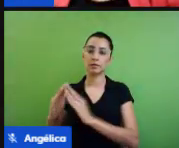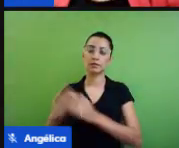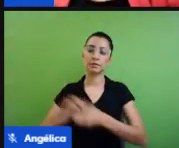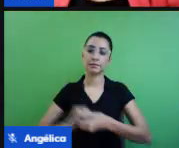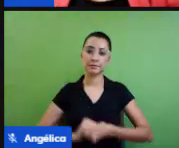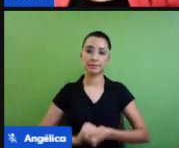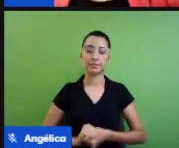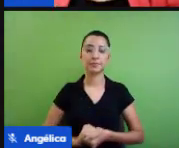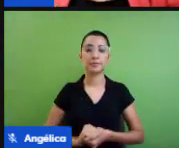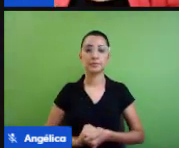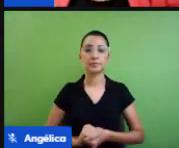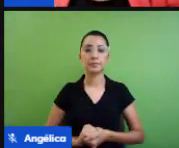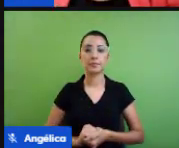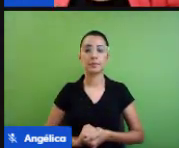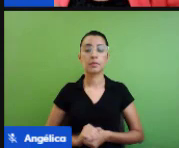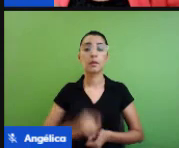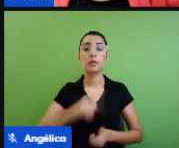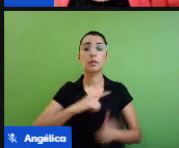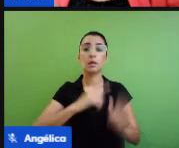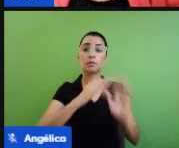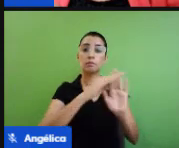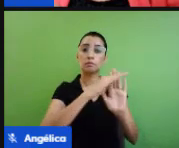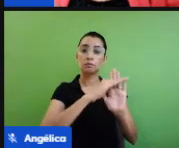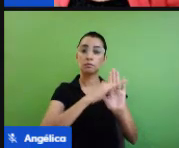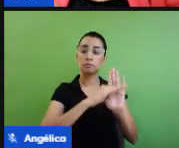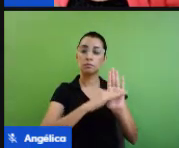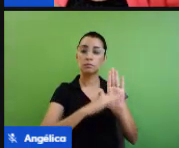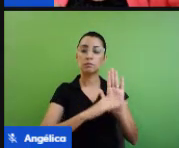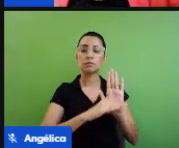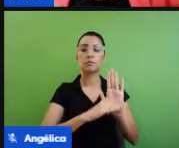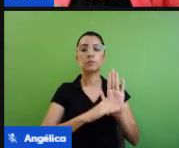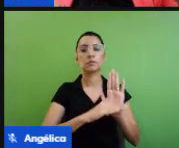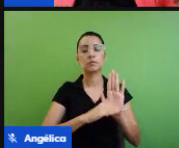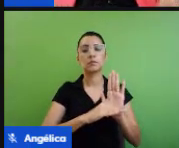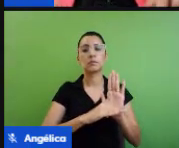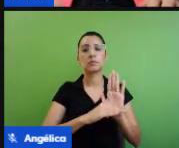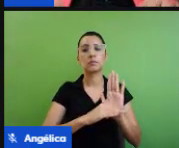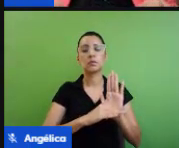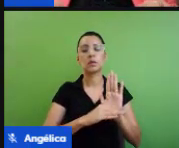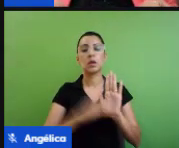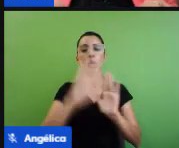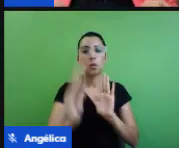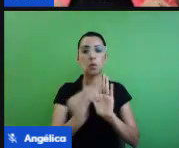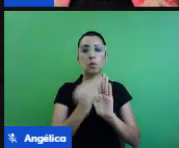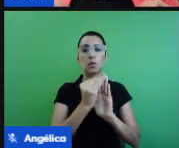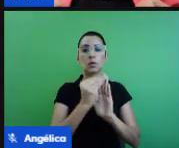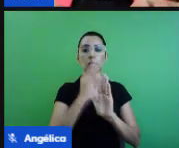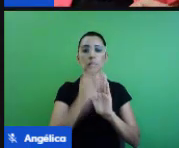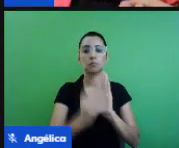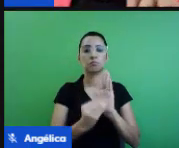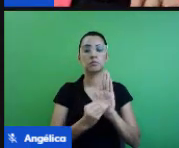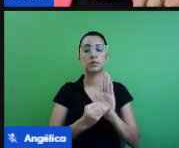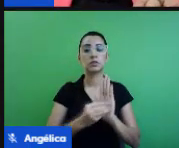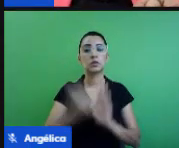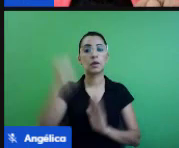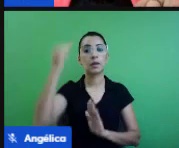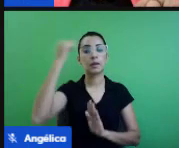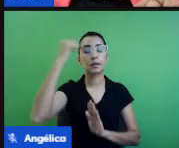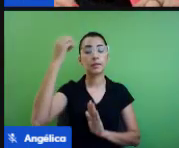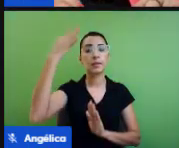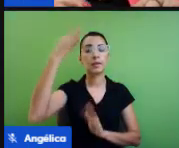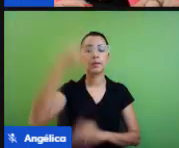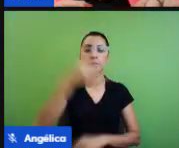Aí, nesse roteiro, tá, eu coloquei alguns passos, assim, são ideias, gente, são